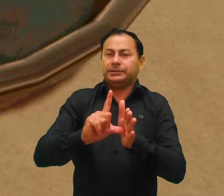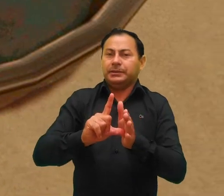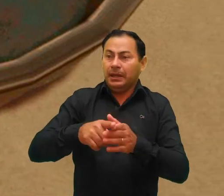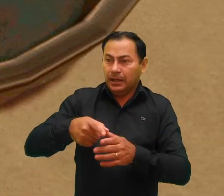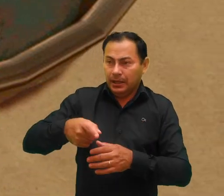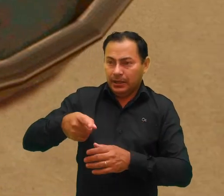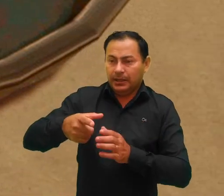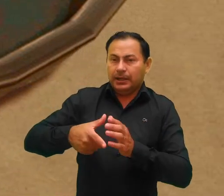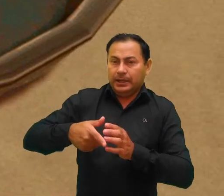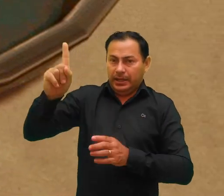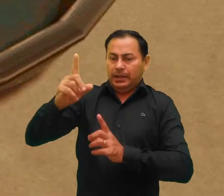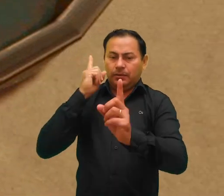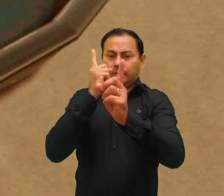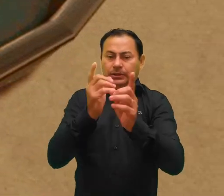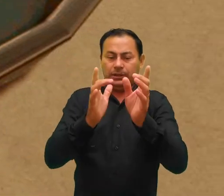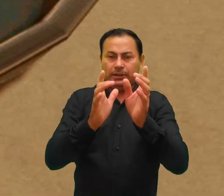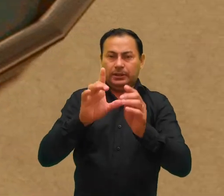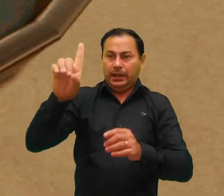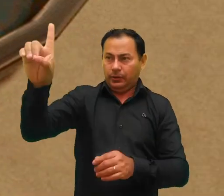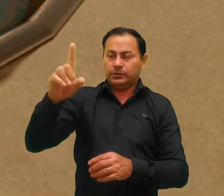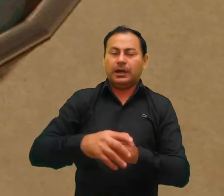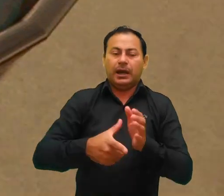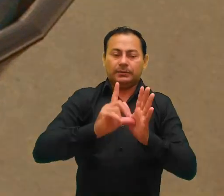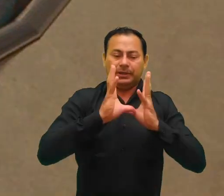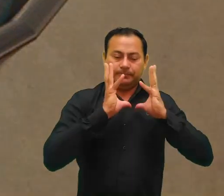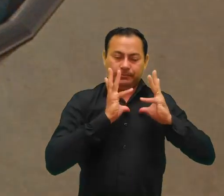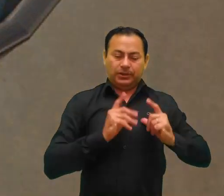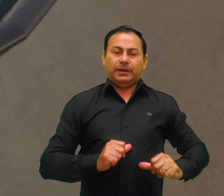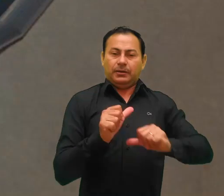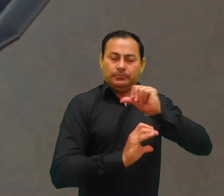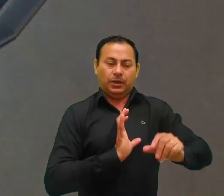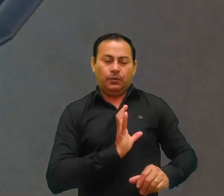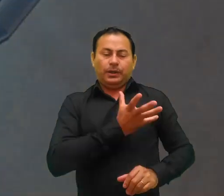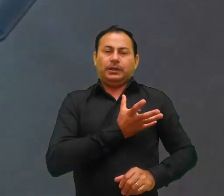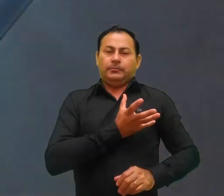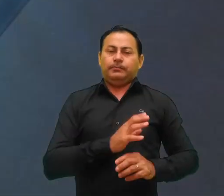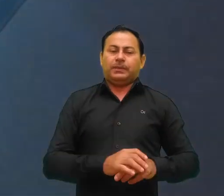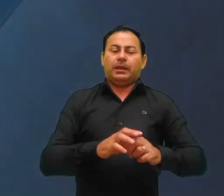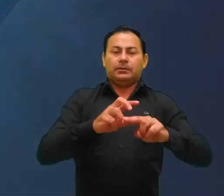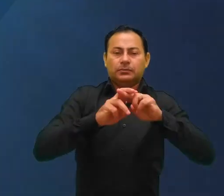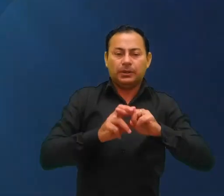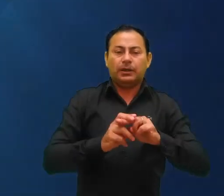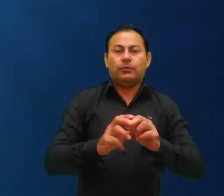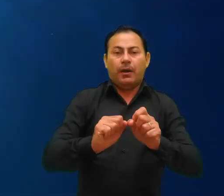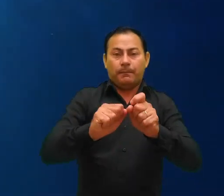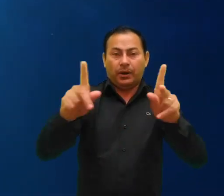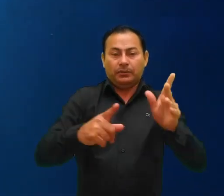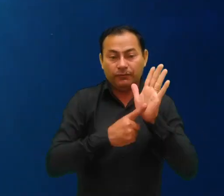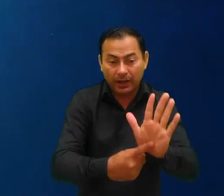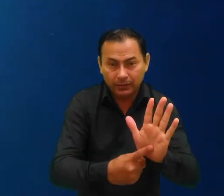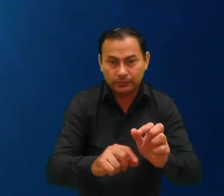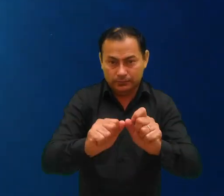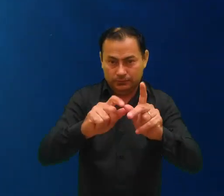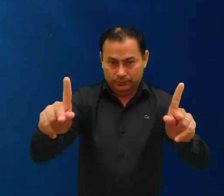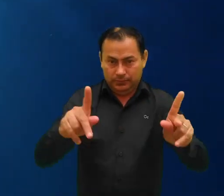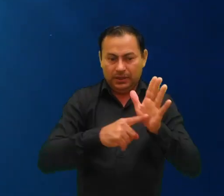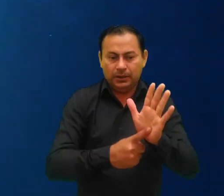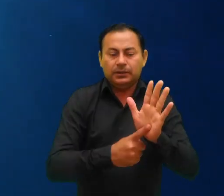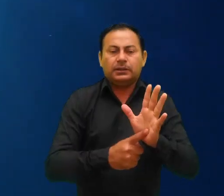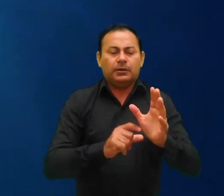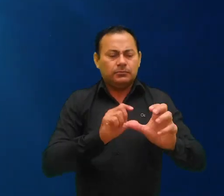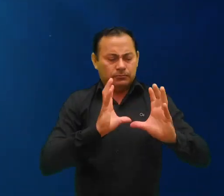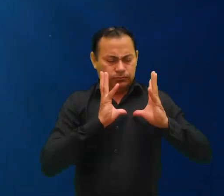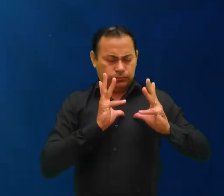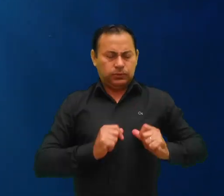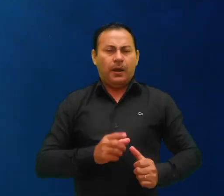sem a purificação contínua. Mas no livro do Apocalipse, ela é o mar de vidro, representando uma